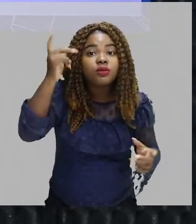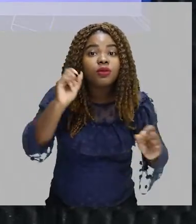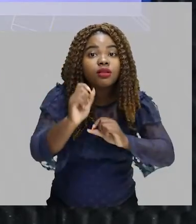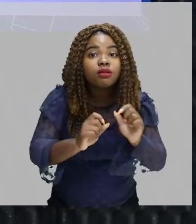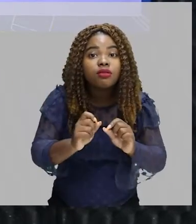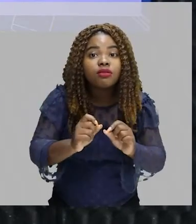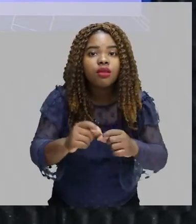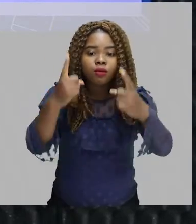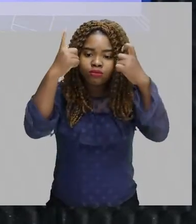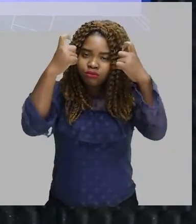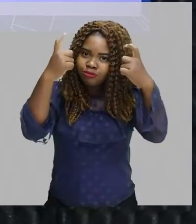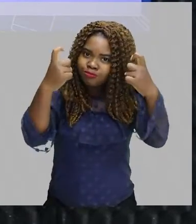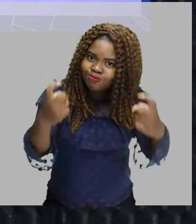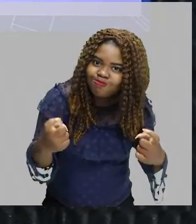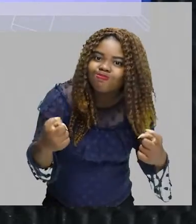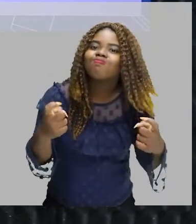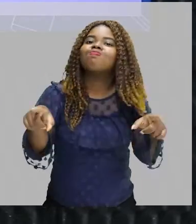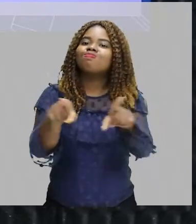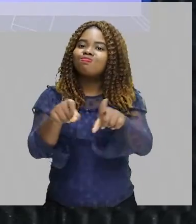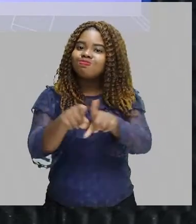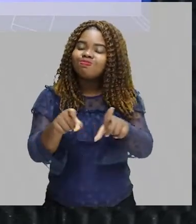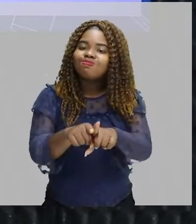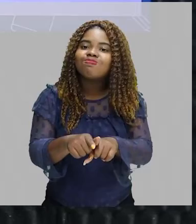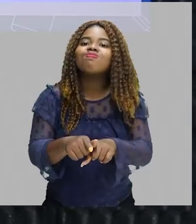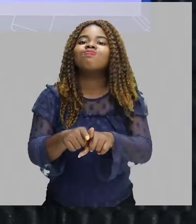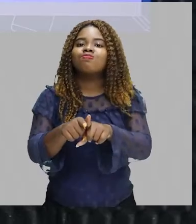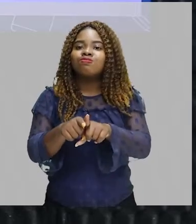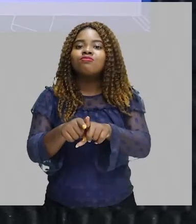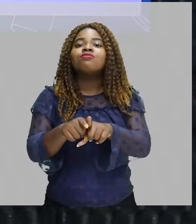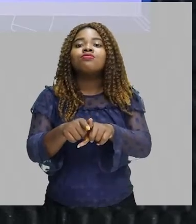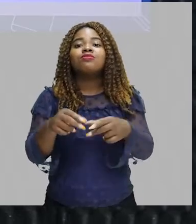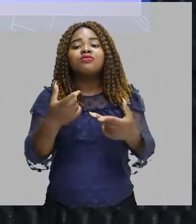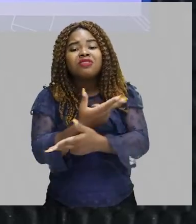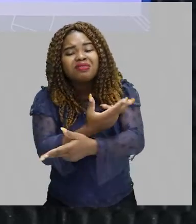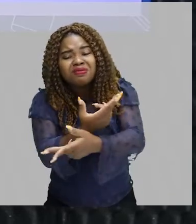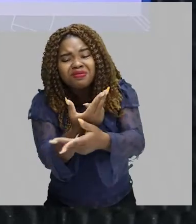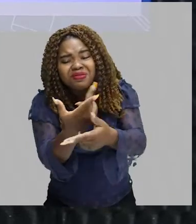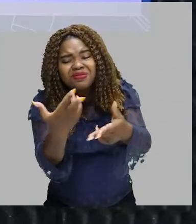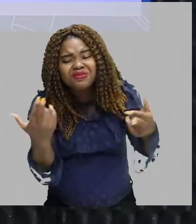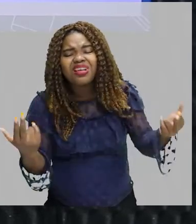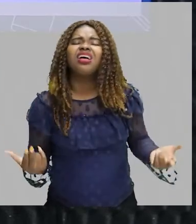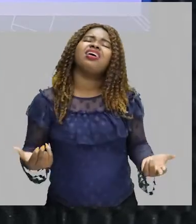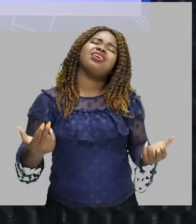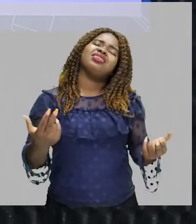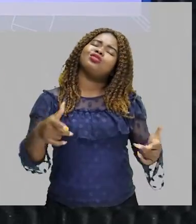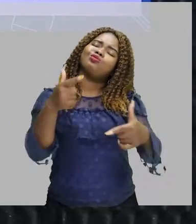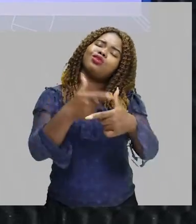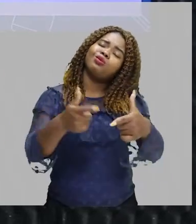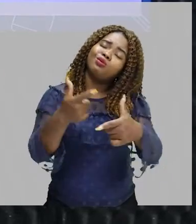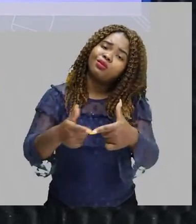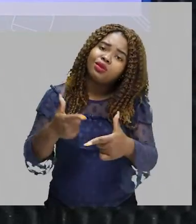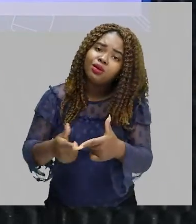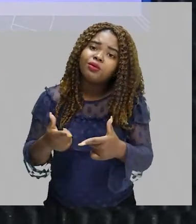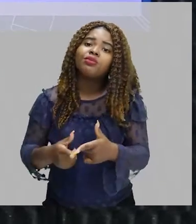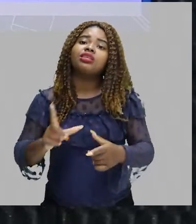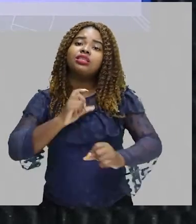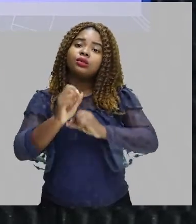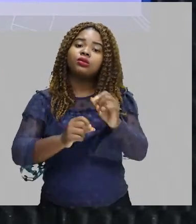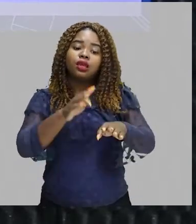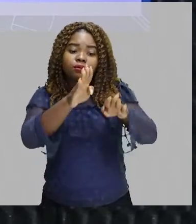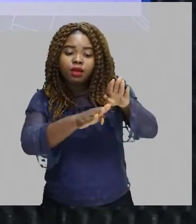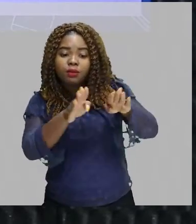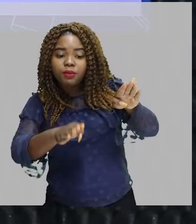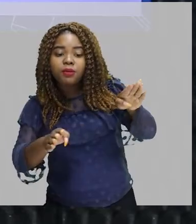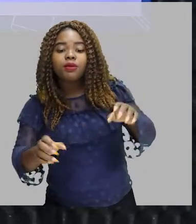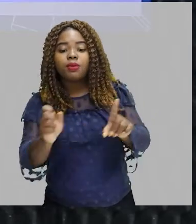uma problemática séria de locomoção nessas cidades. Então tu percebe aí, né, uma consequência gerada pela desigualdade social no